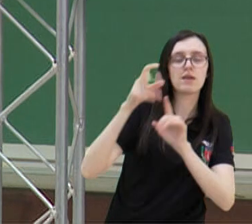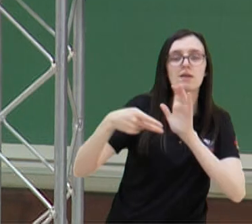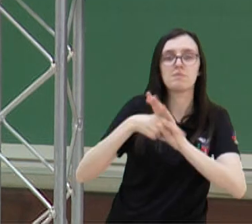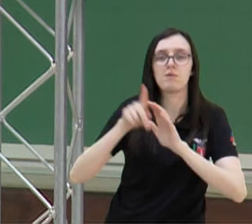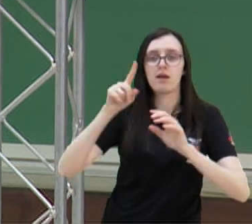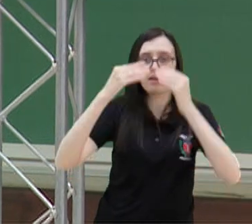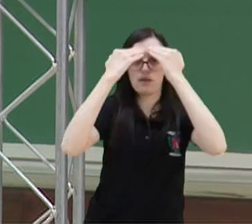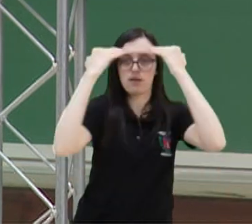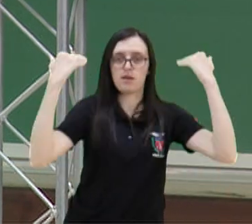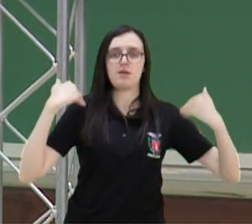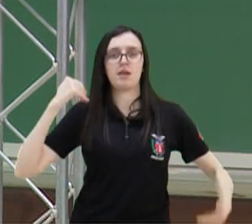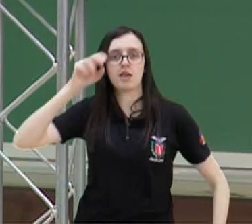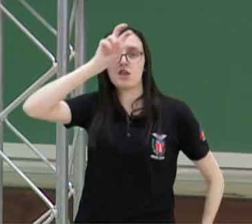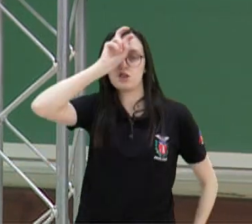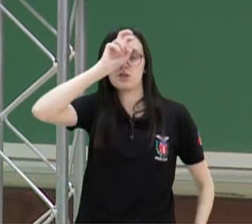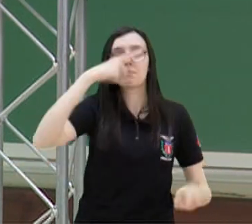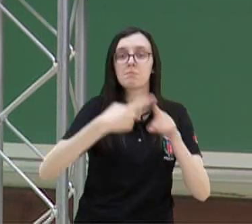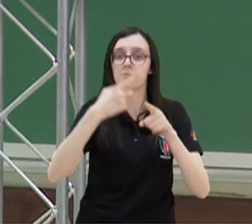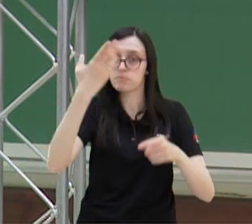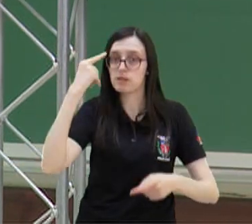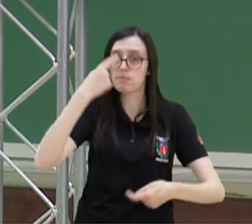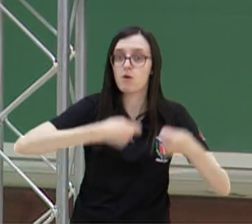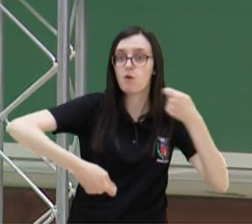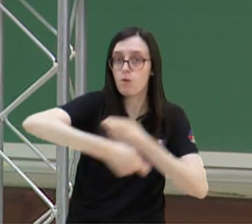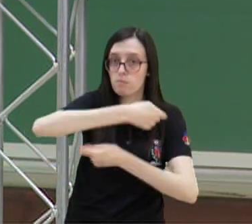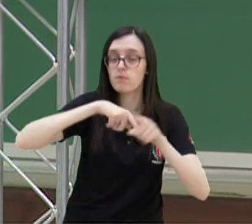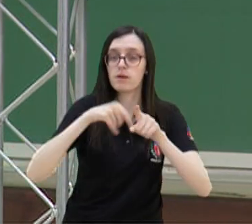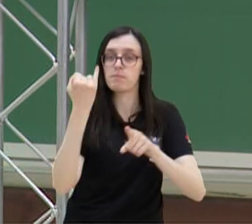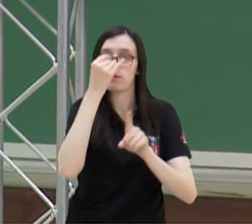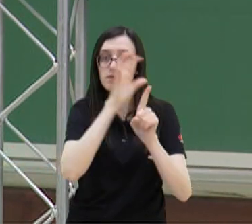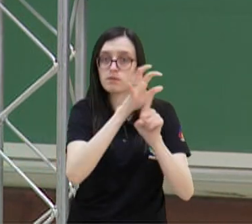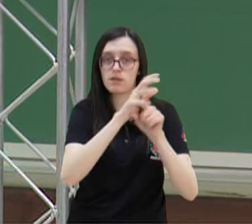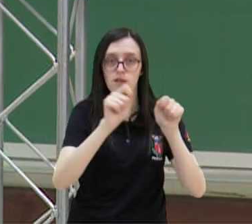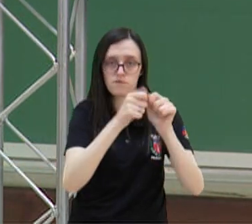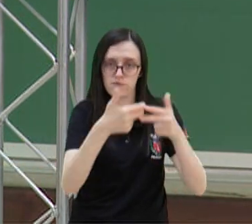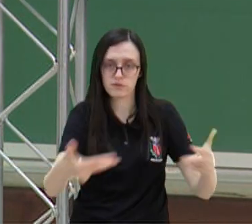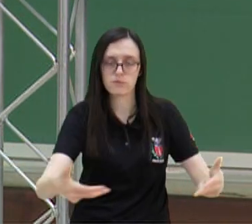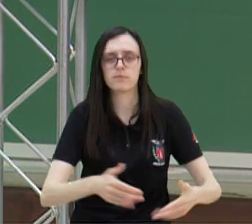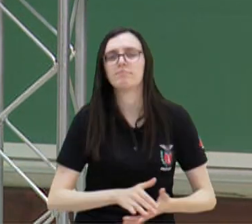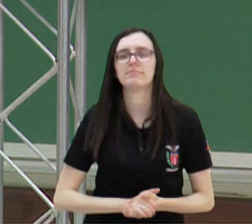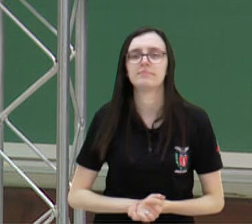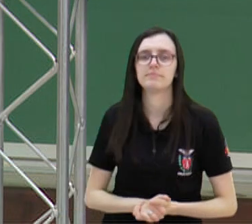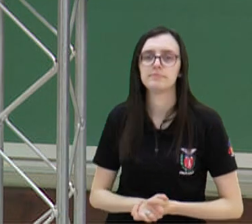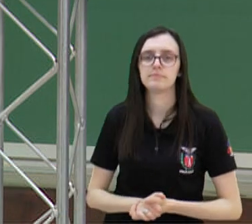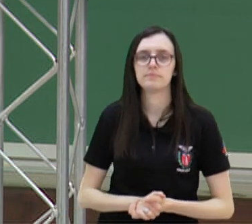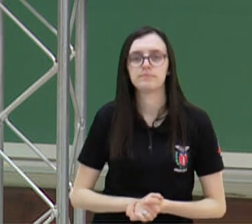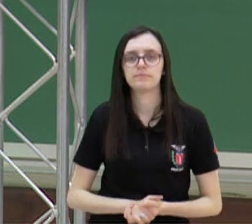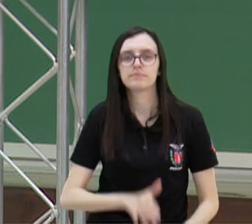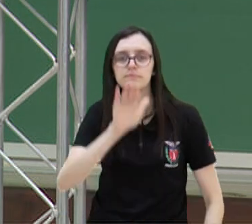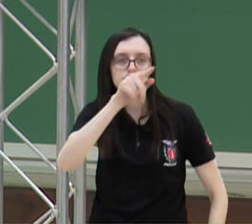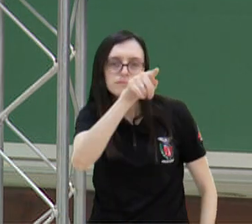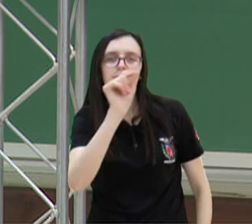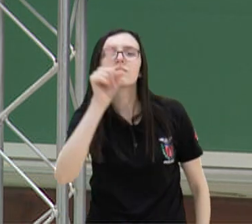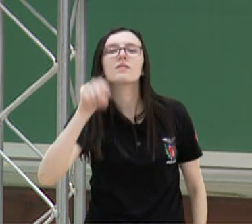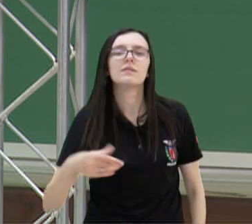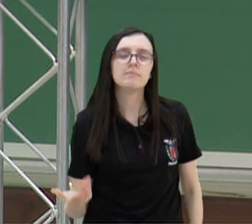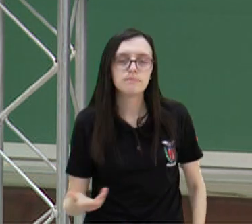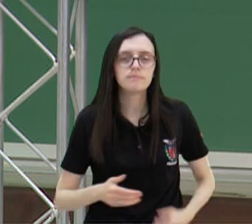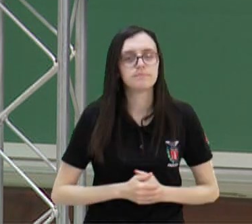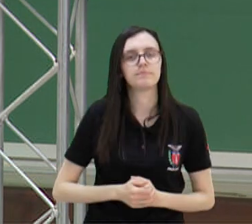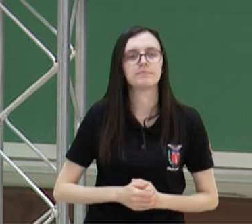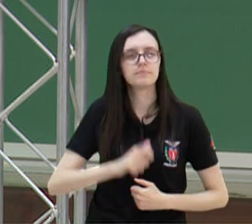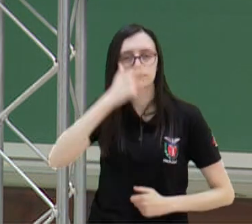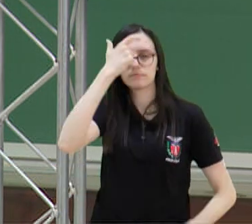egípcia. Como eu falei para vocês, a parte comercial influenciou na produção, ok? Aqui é